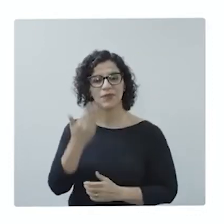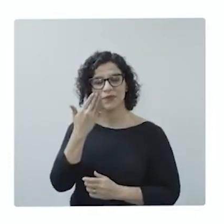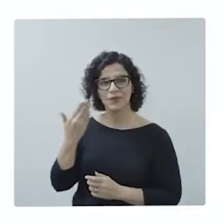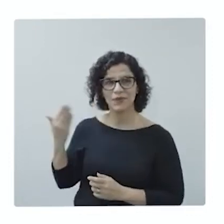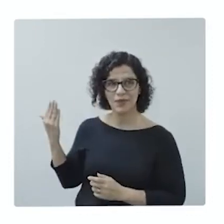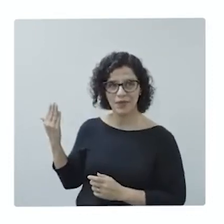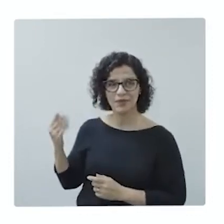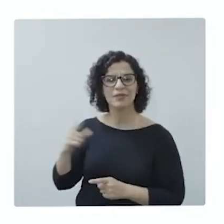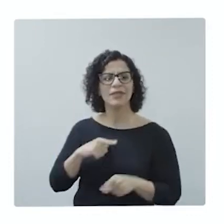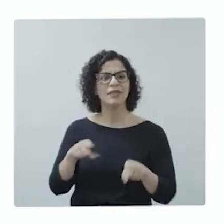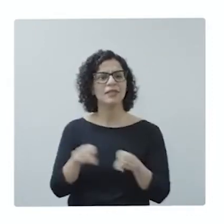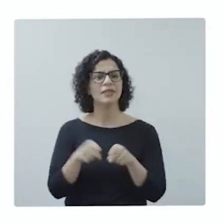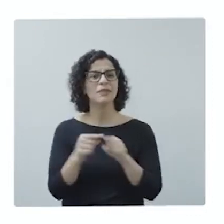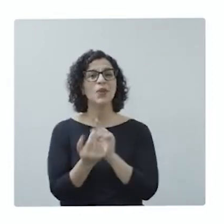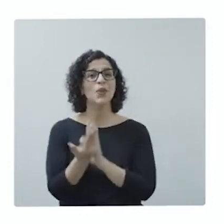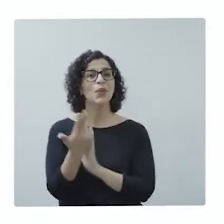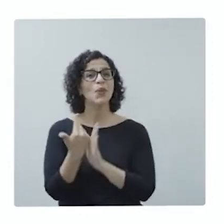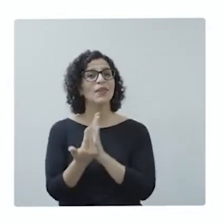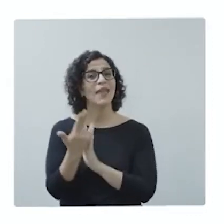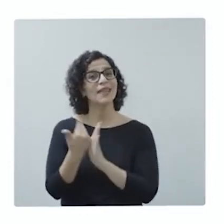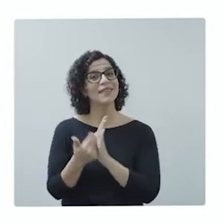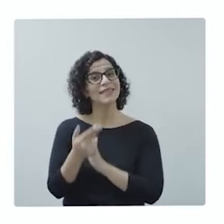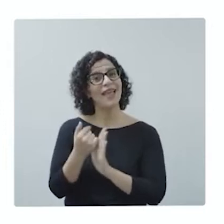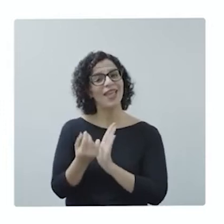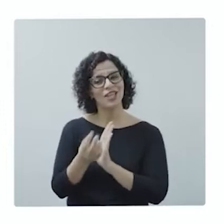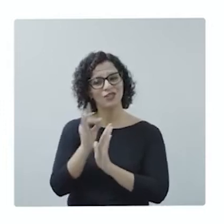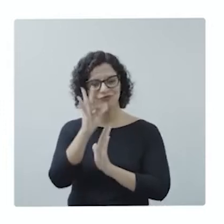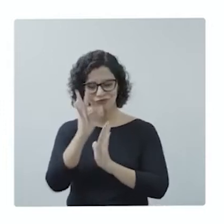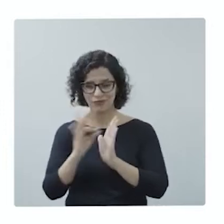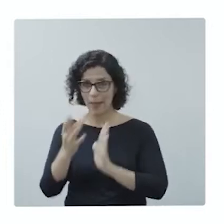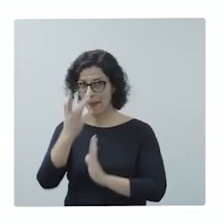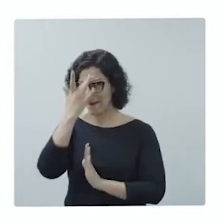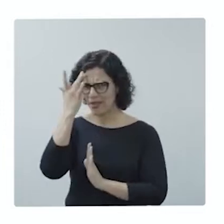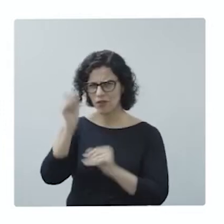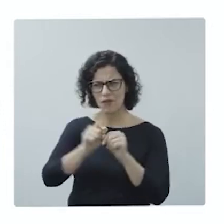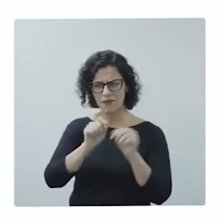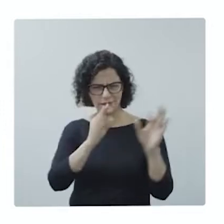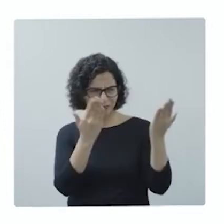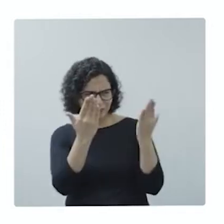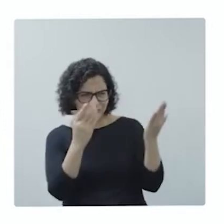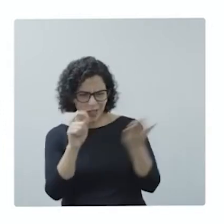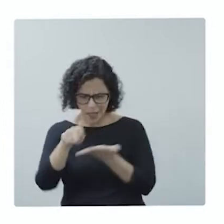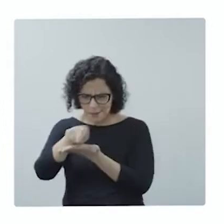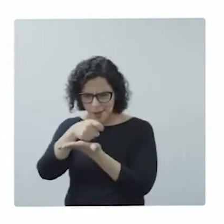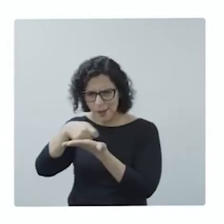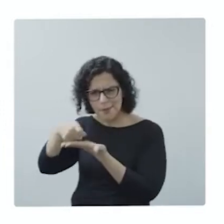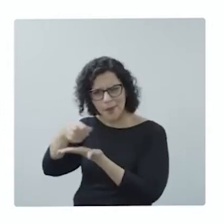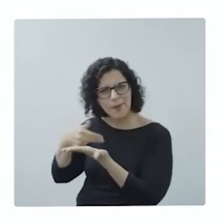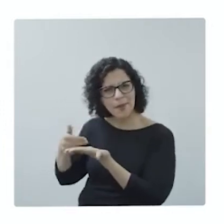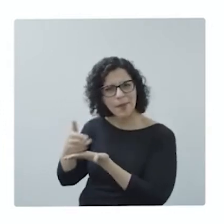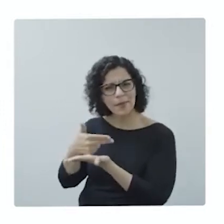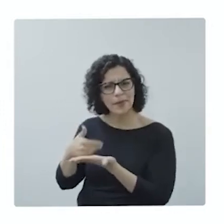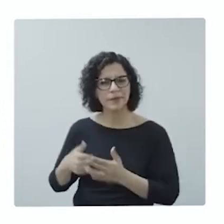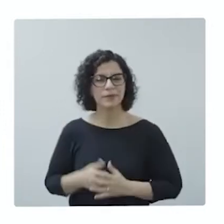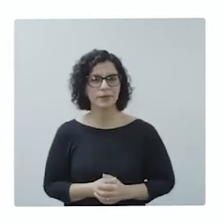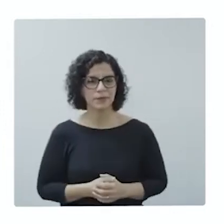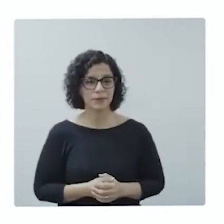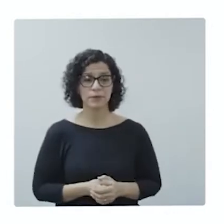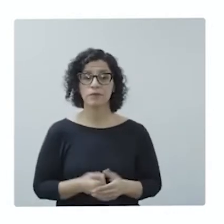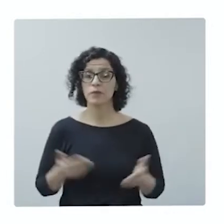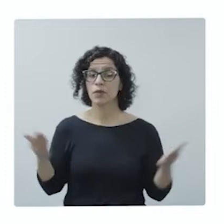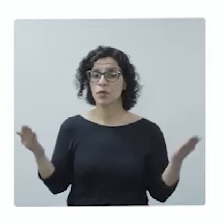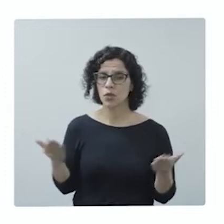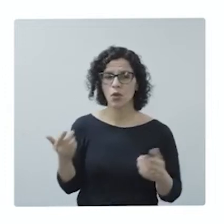lá. E o desenho de uma raposa. Alguém foi lá e desenhou. E